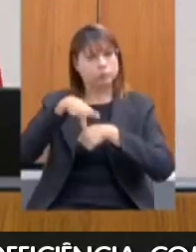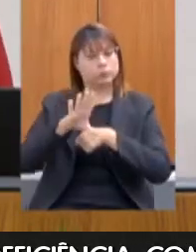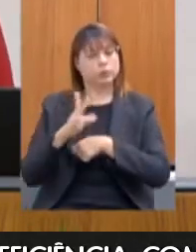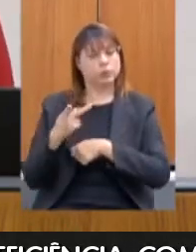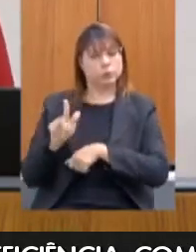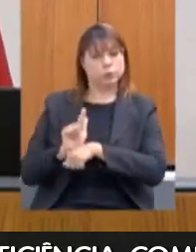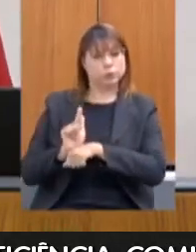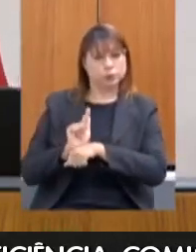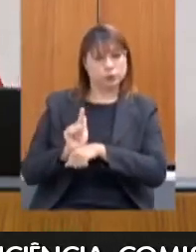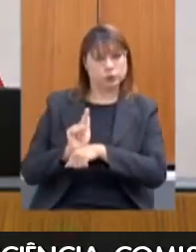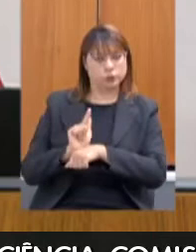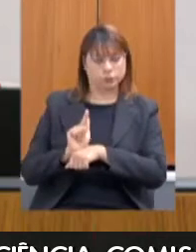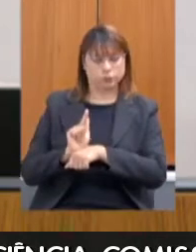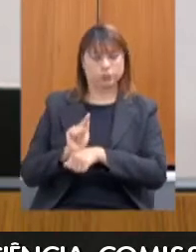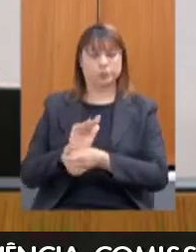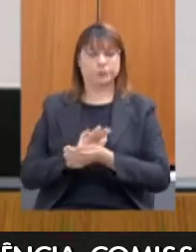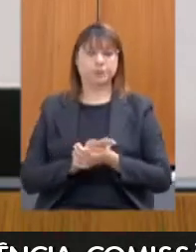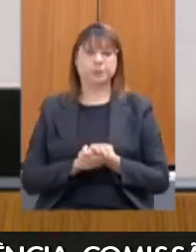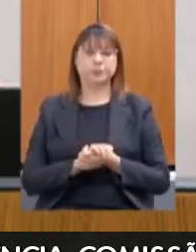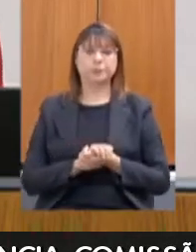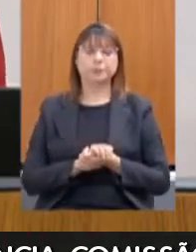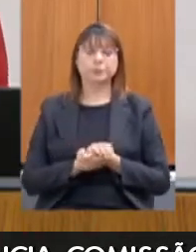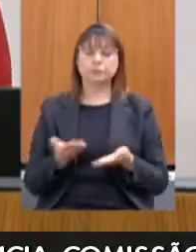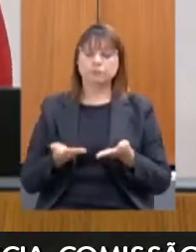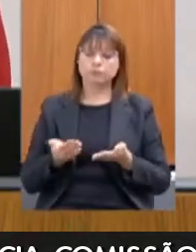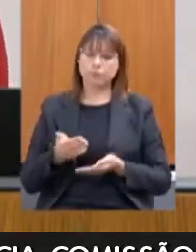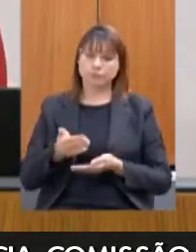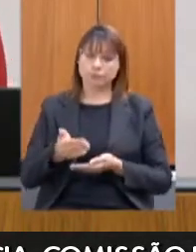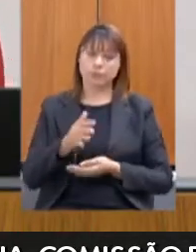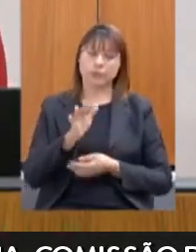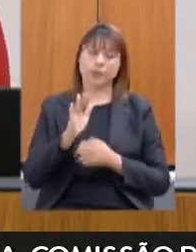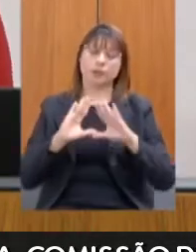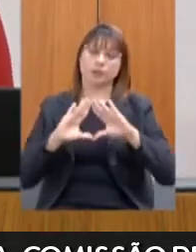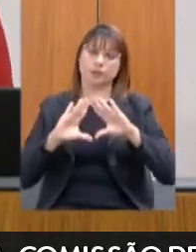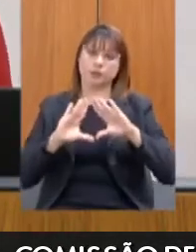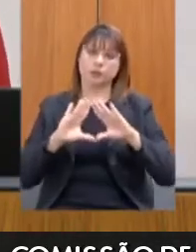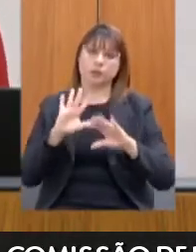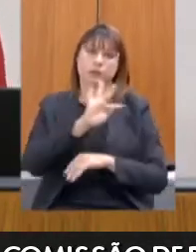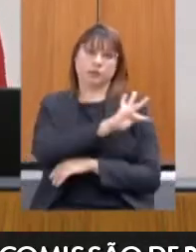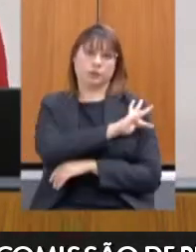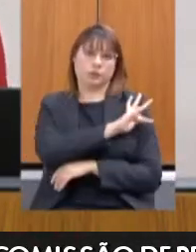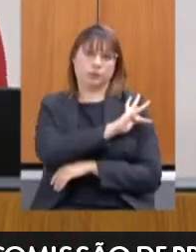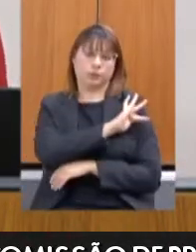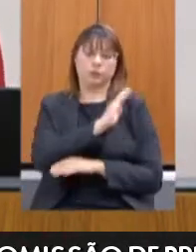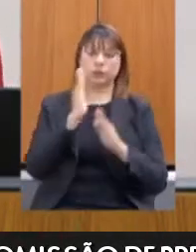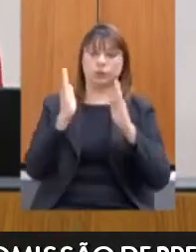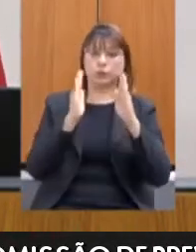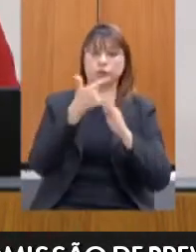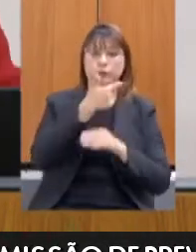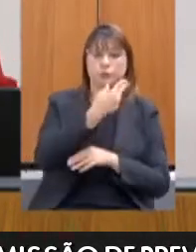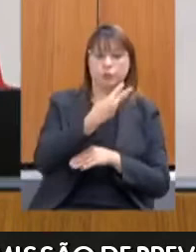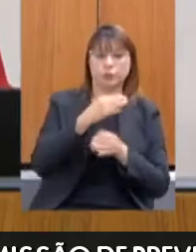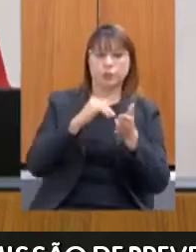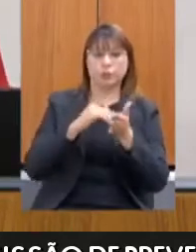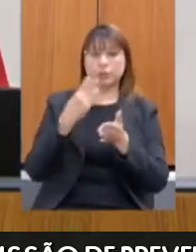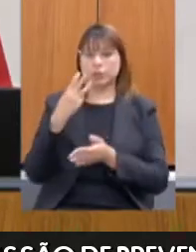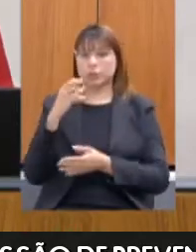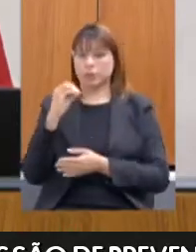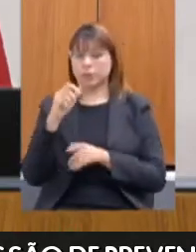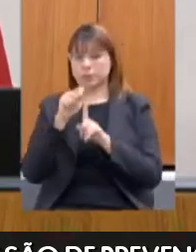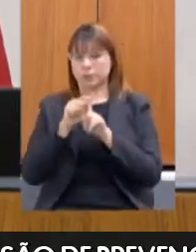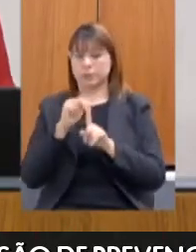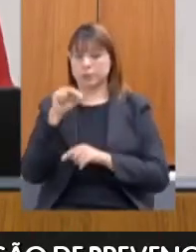suas respectivas áreas. Nesta edição do Assembleia Fiscaliza, realizada entre os dias 23 e 30 de